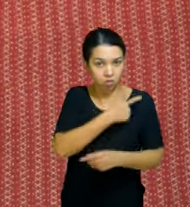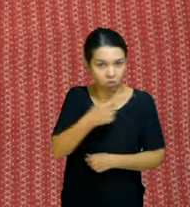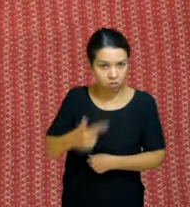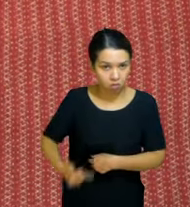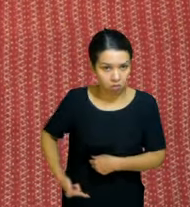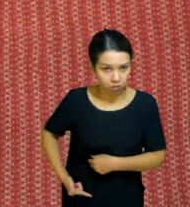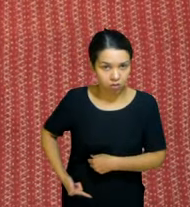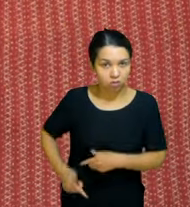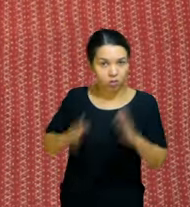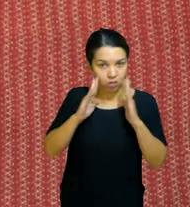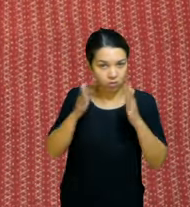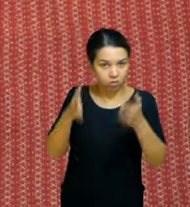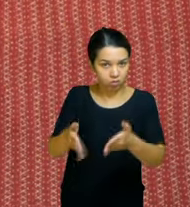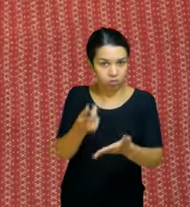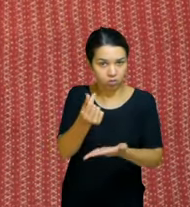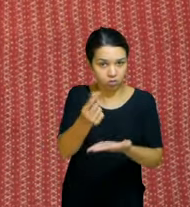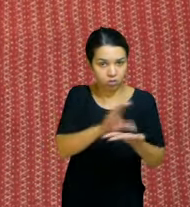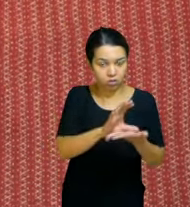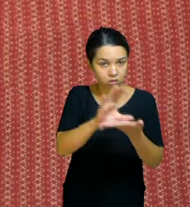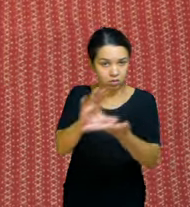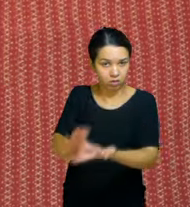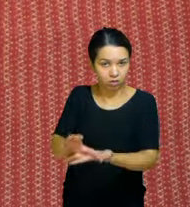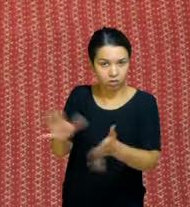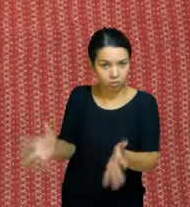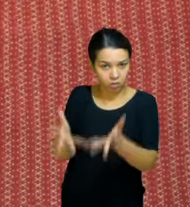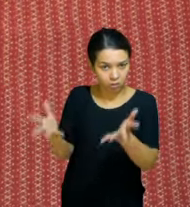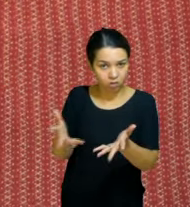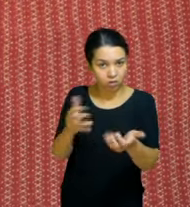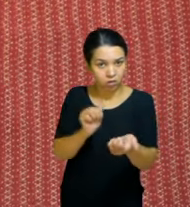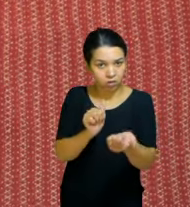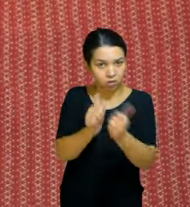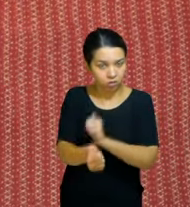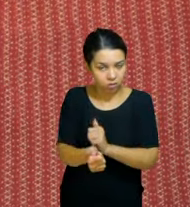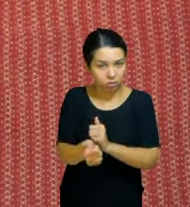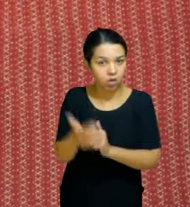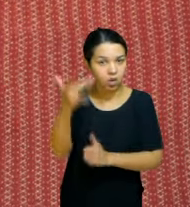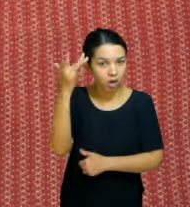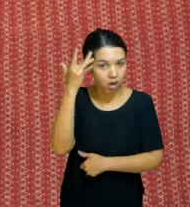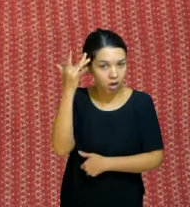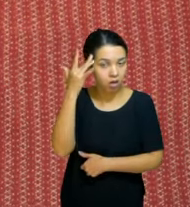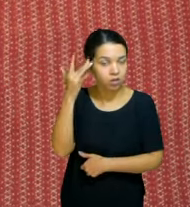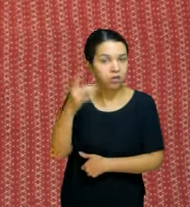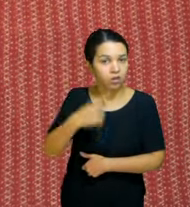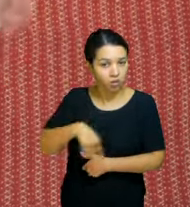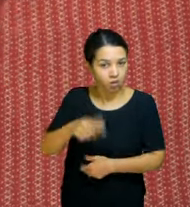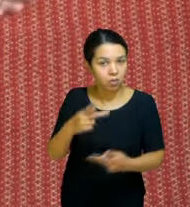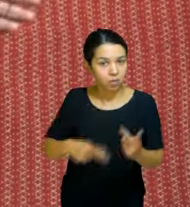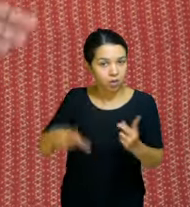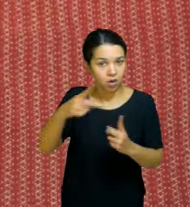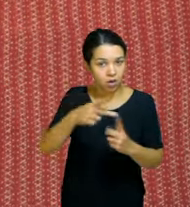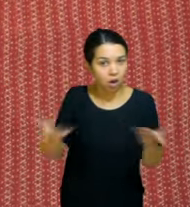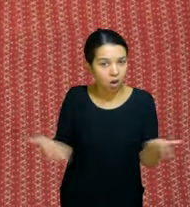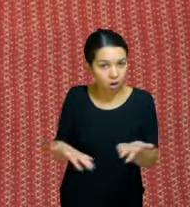a destinação aí de recursos, né, para promover o esporte, eu acredito que a prioridade também já deve se dar agora. Se tem 12 pessoas